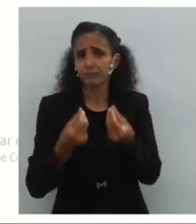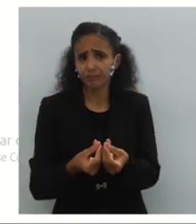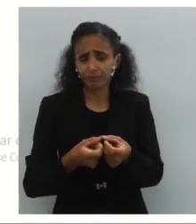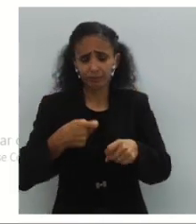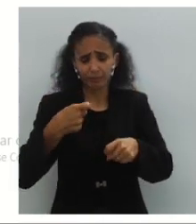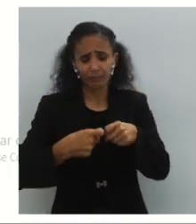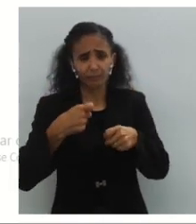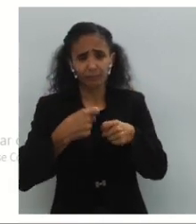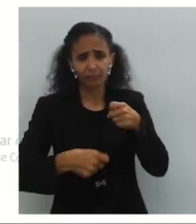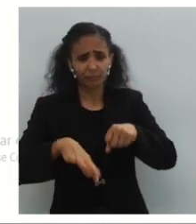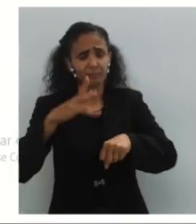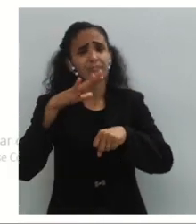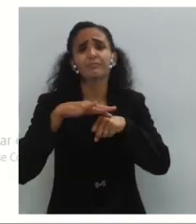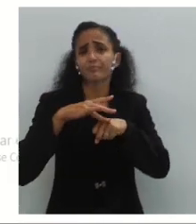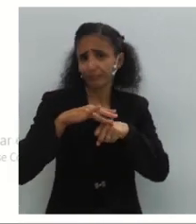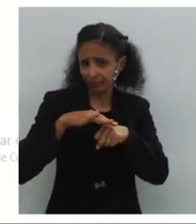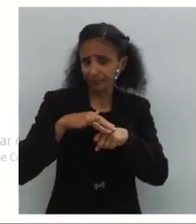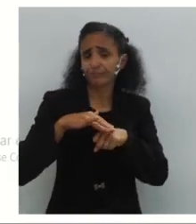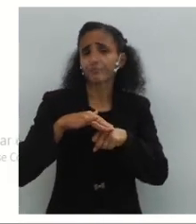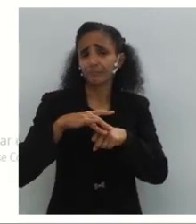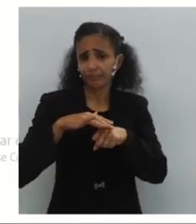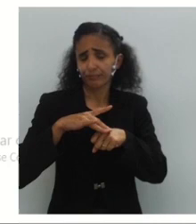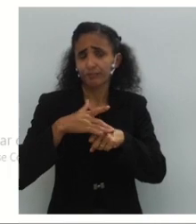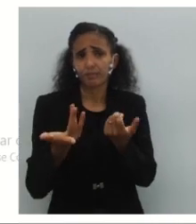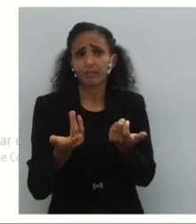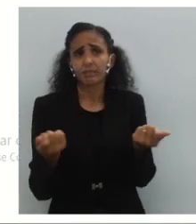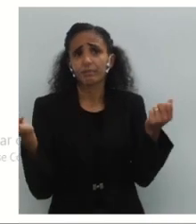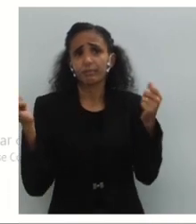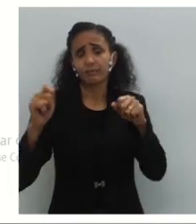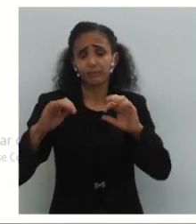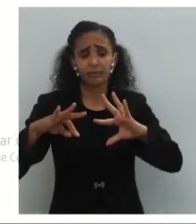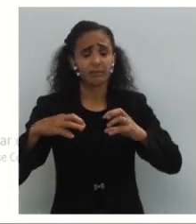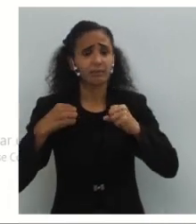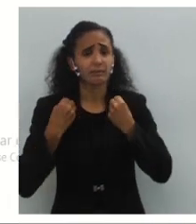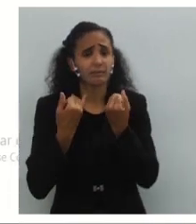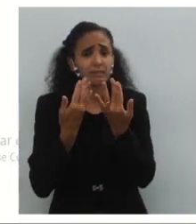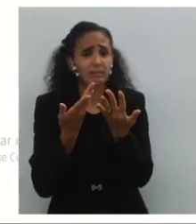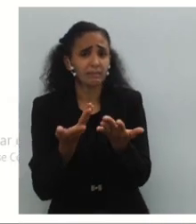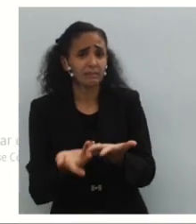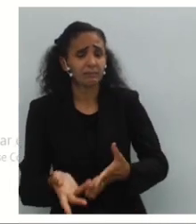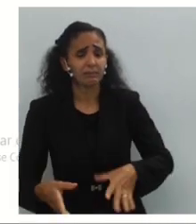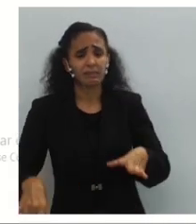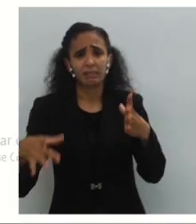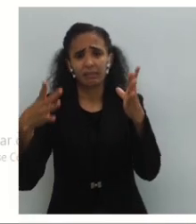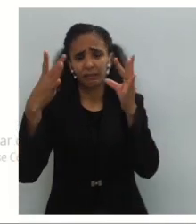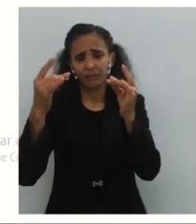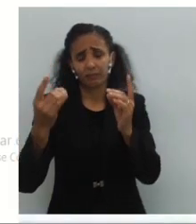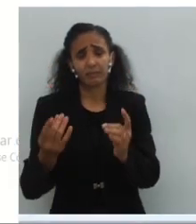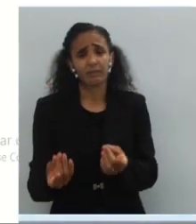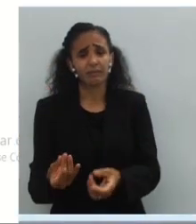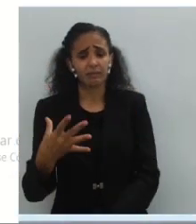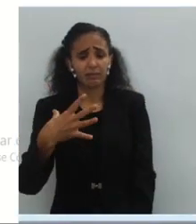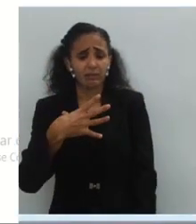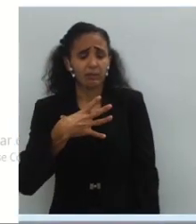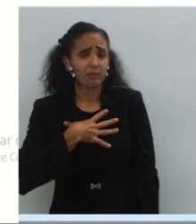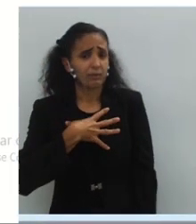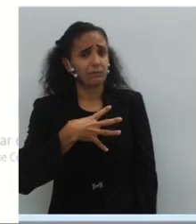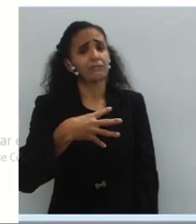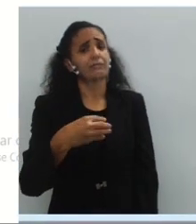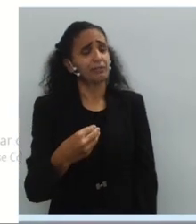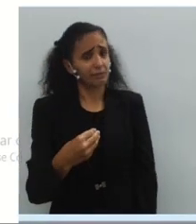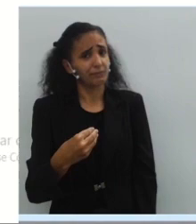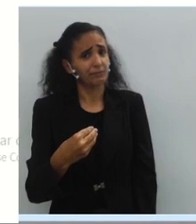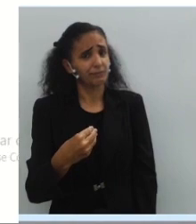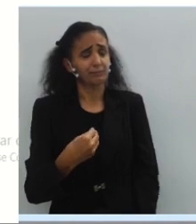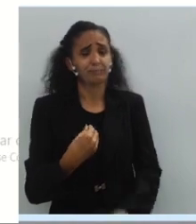no caso, infecções sexualmente transmissíveis, né? Que ela pode estar passando